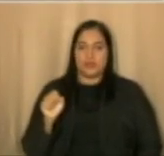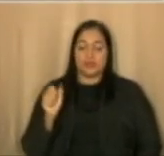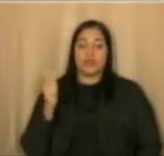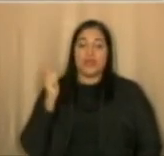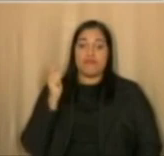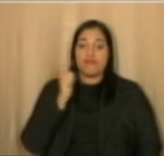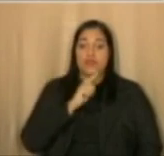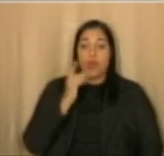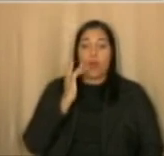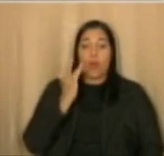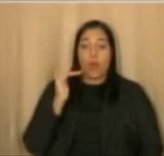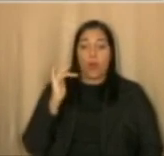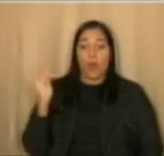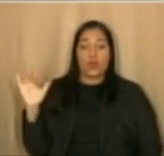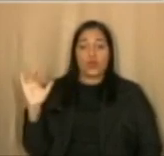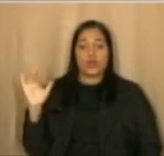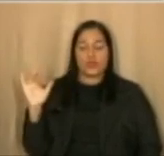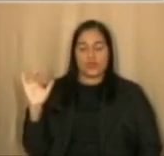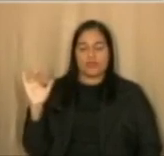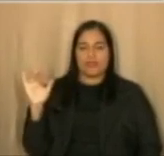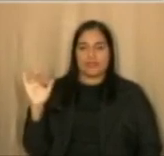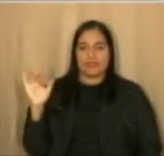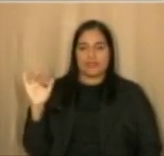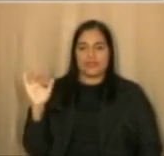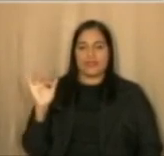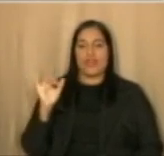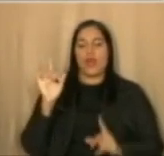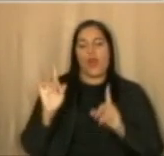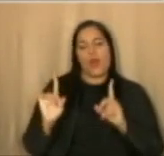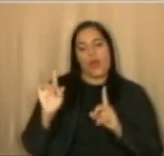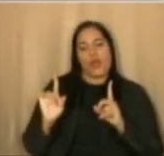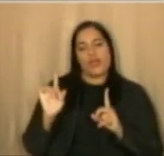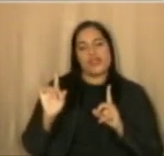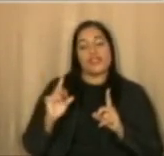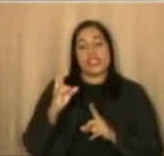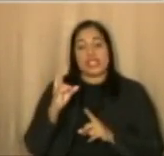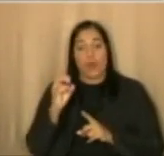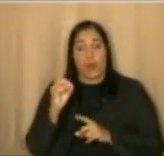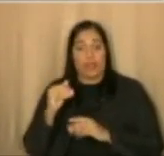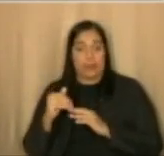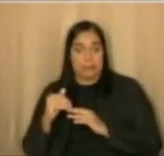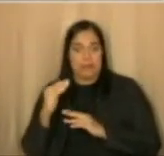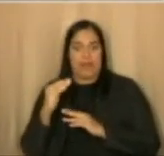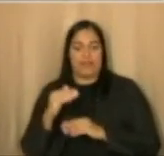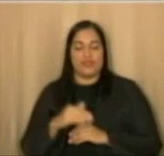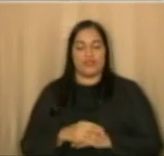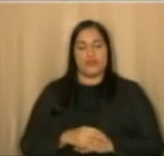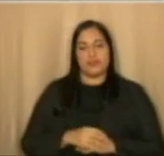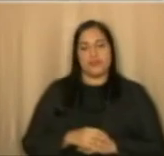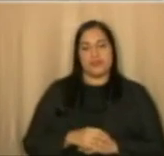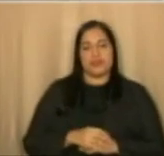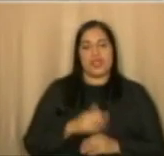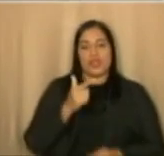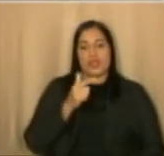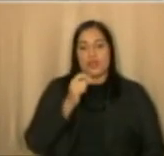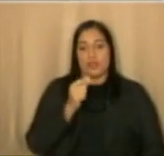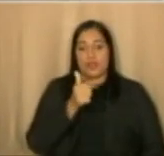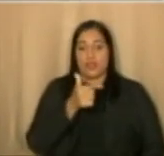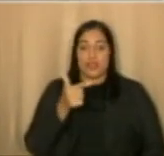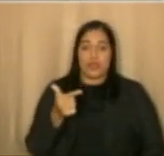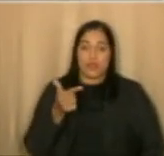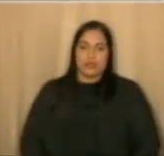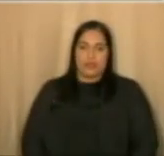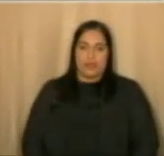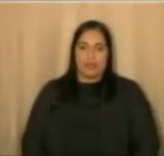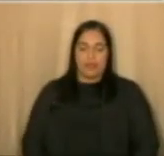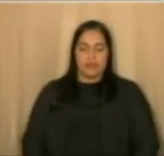de praia na categoria 50 mais. E em 2022, foi bronze nos 55 anos